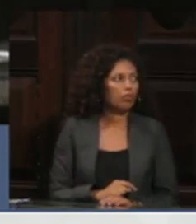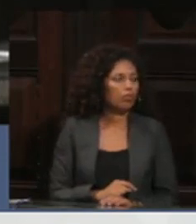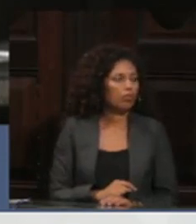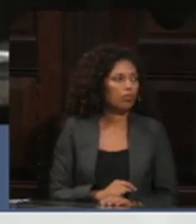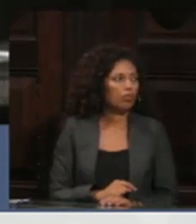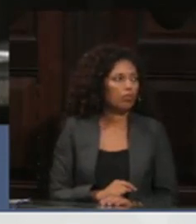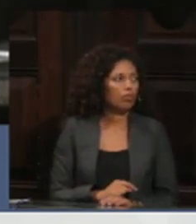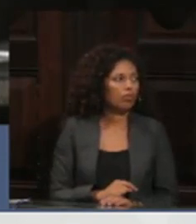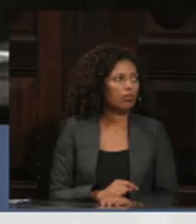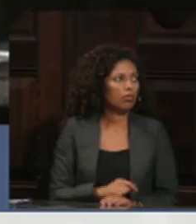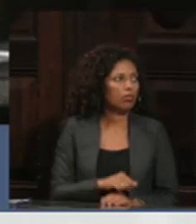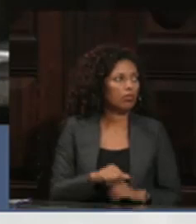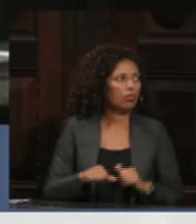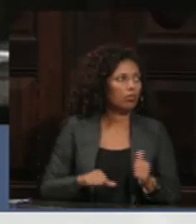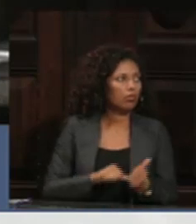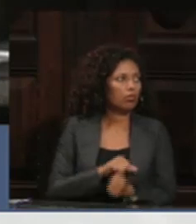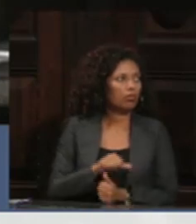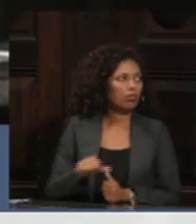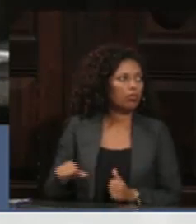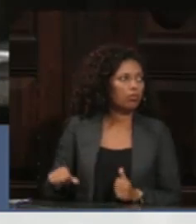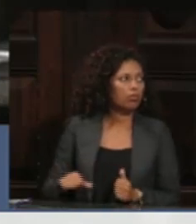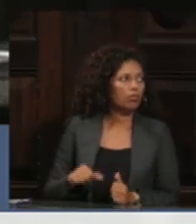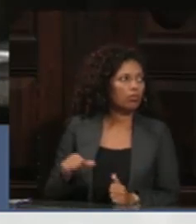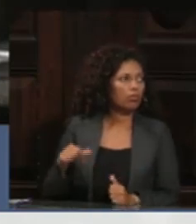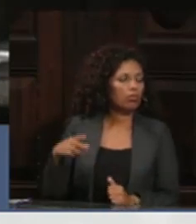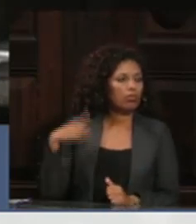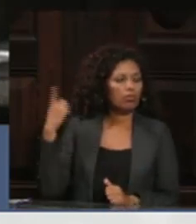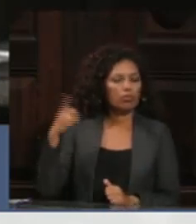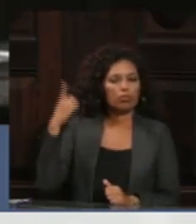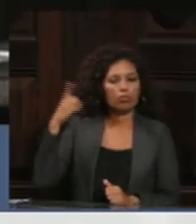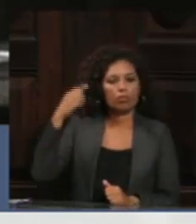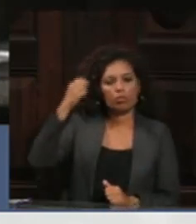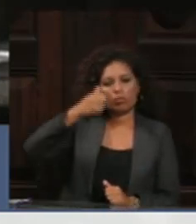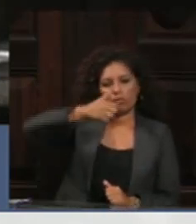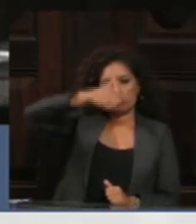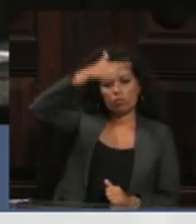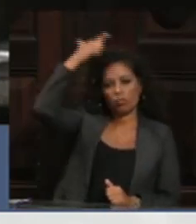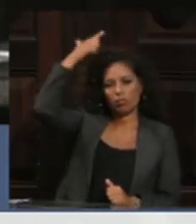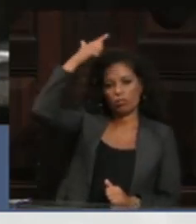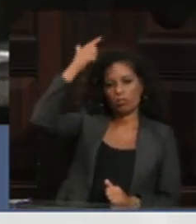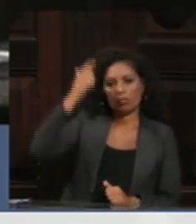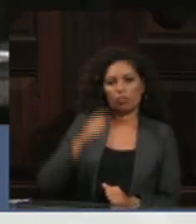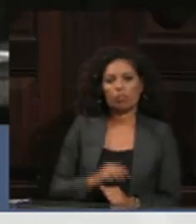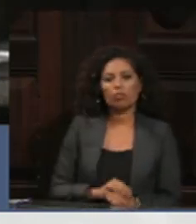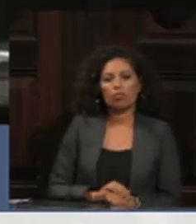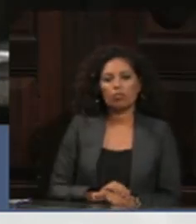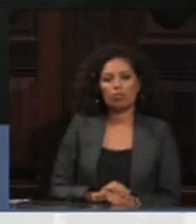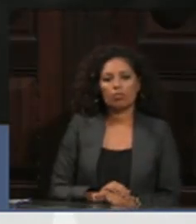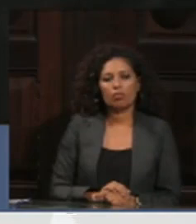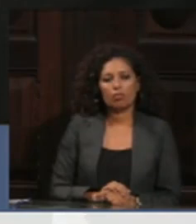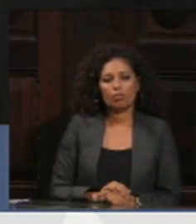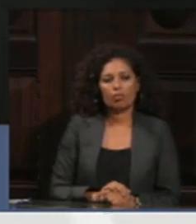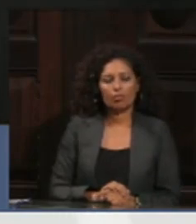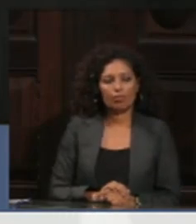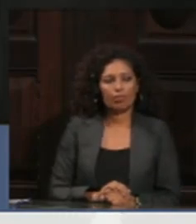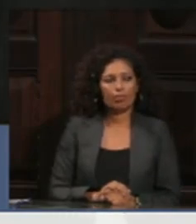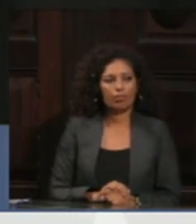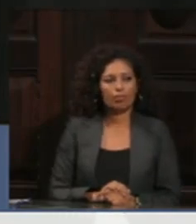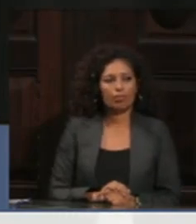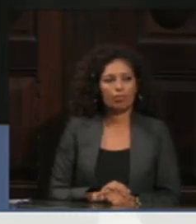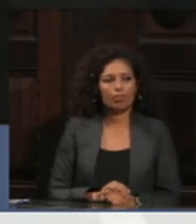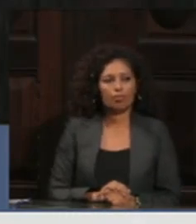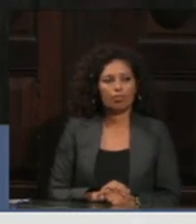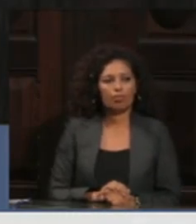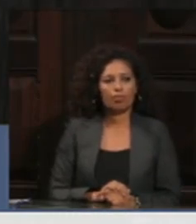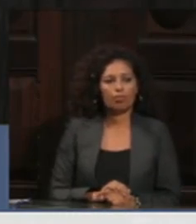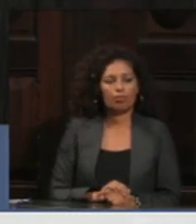Que permuta com o excelentíssimo deputado Luiz Paulo. Uma questão de respeito à tradição da casa.